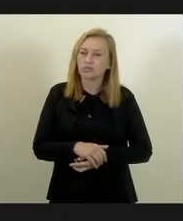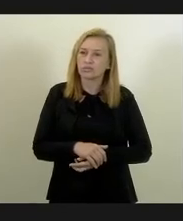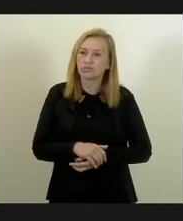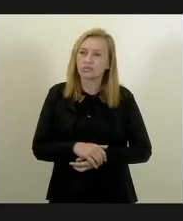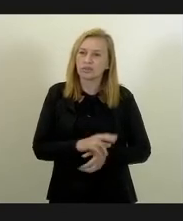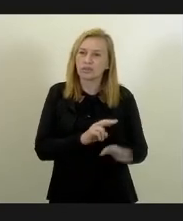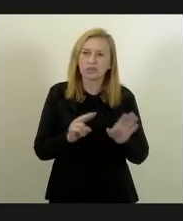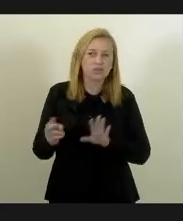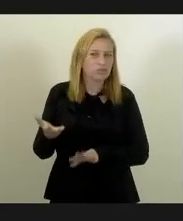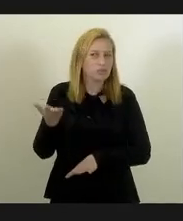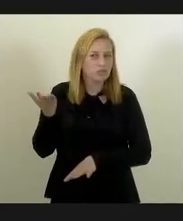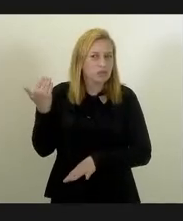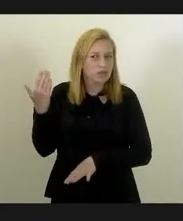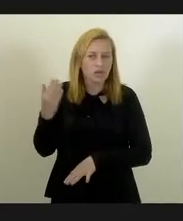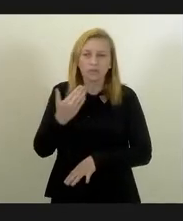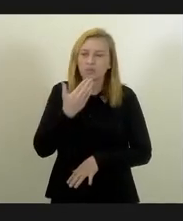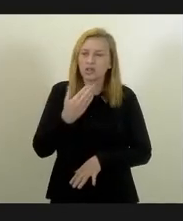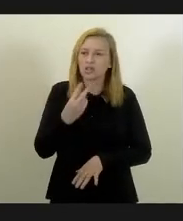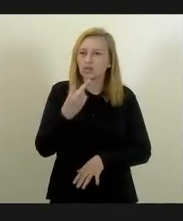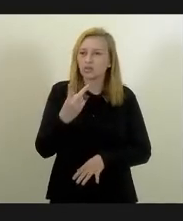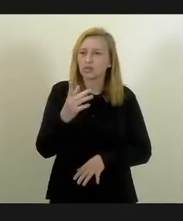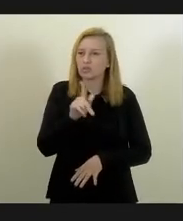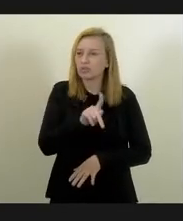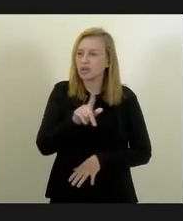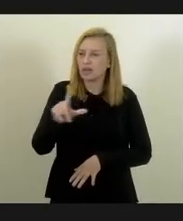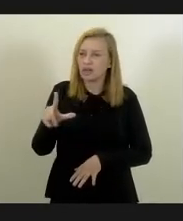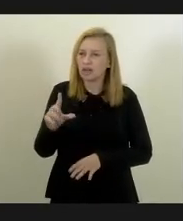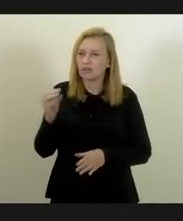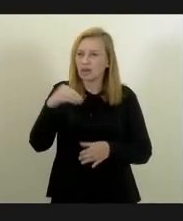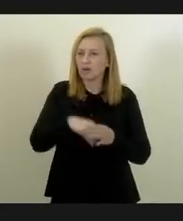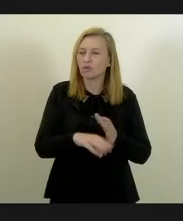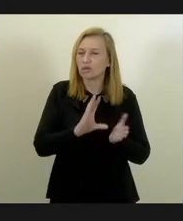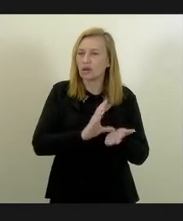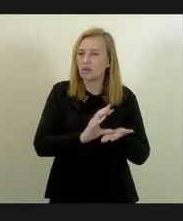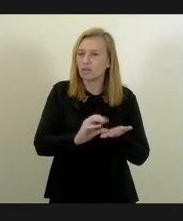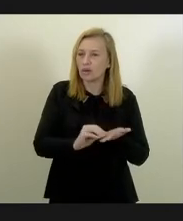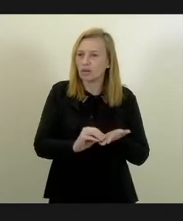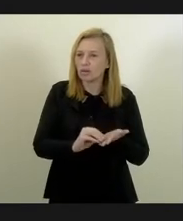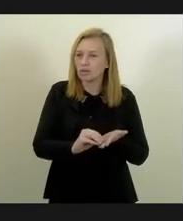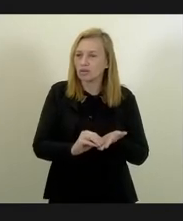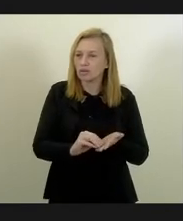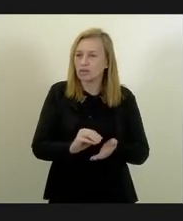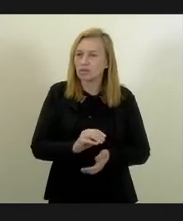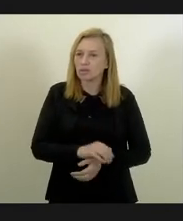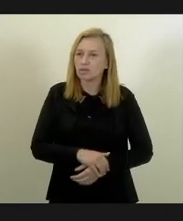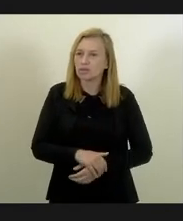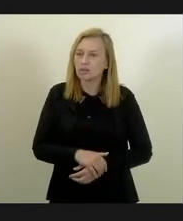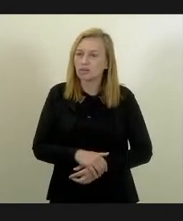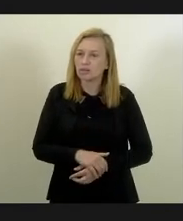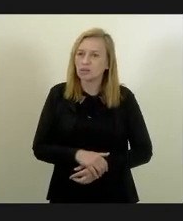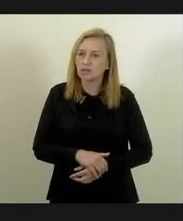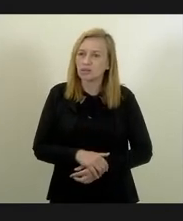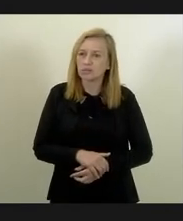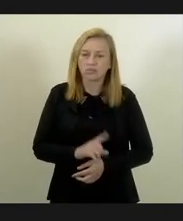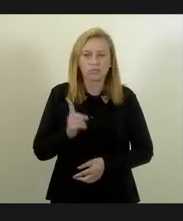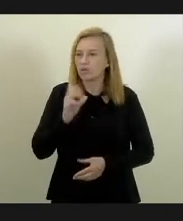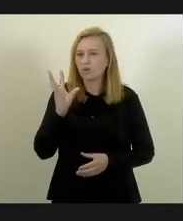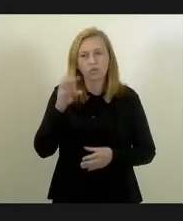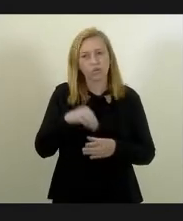Semana passada eu pedi dois PLs para incluir na pauta e não foi